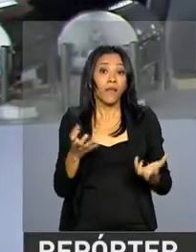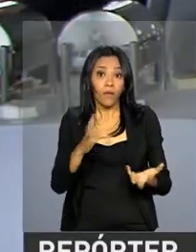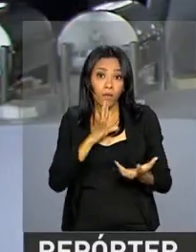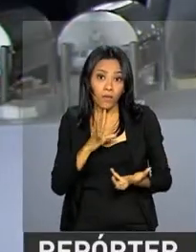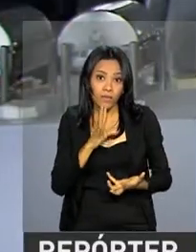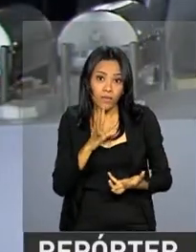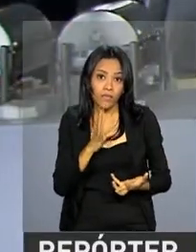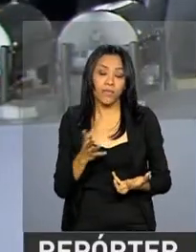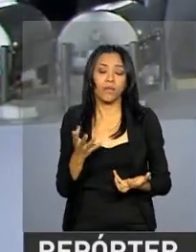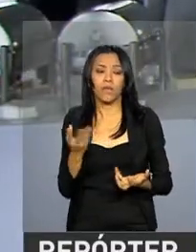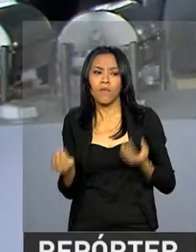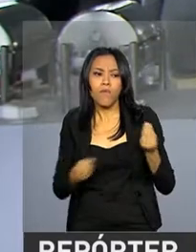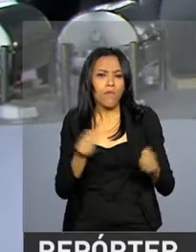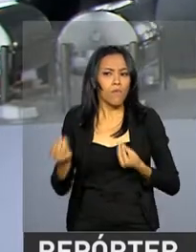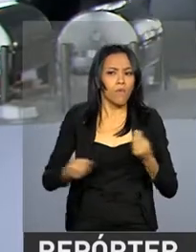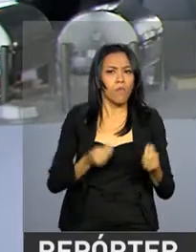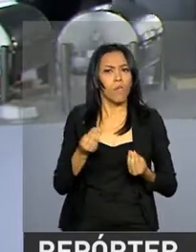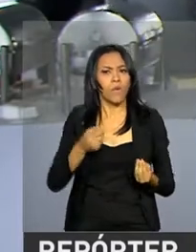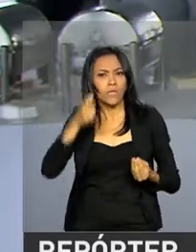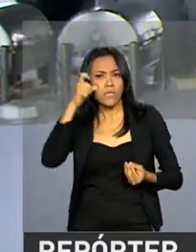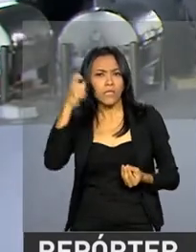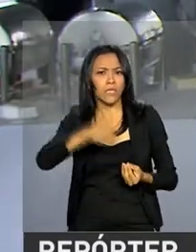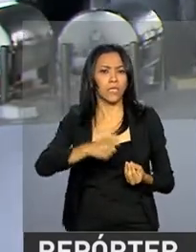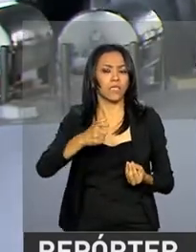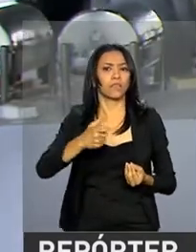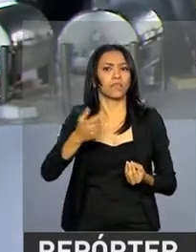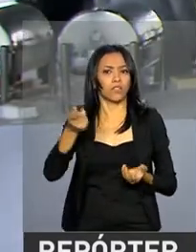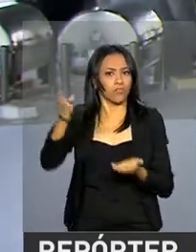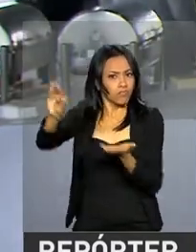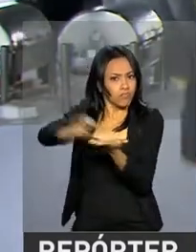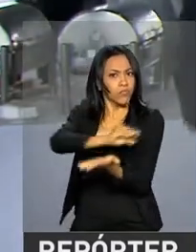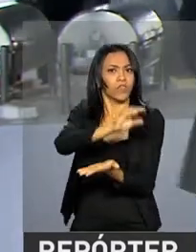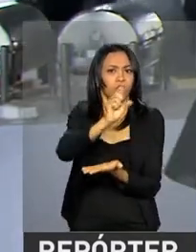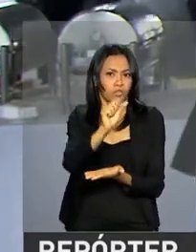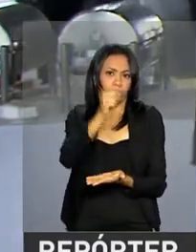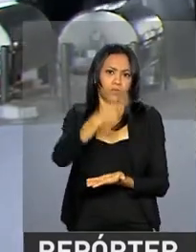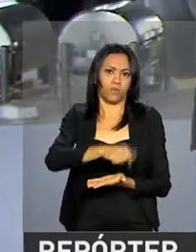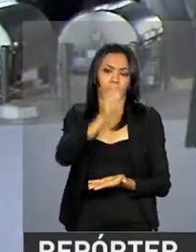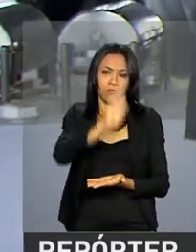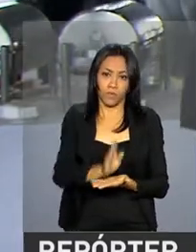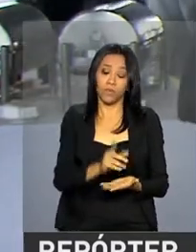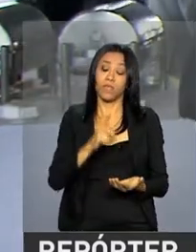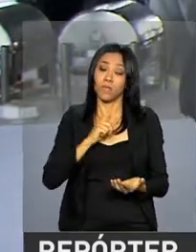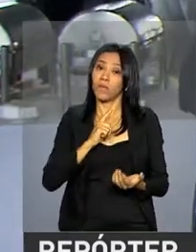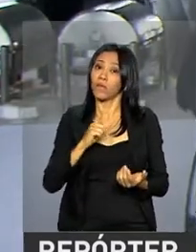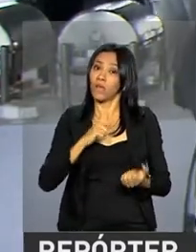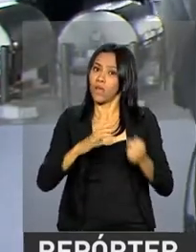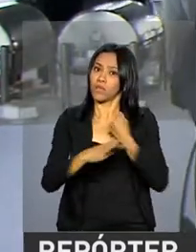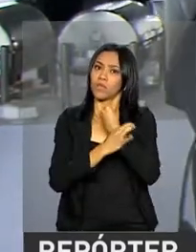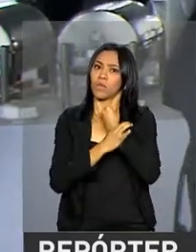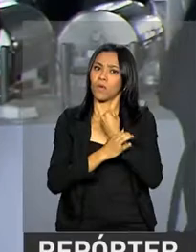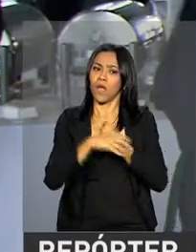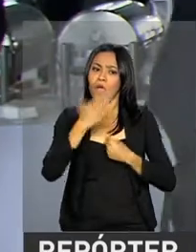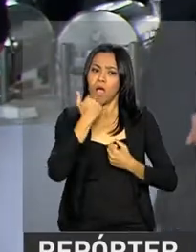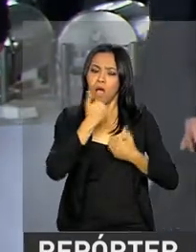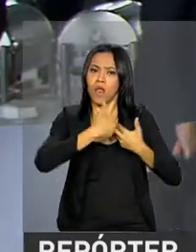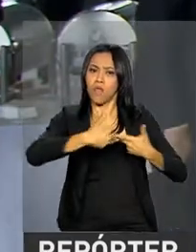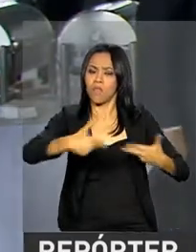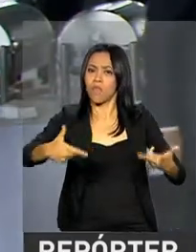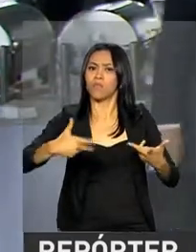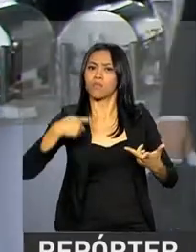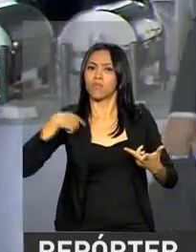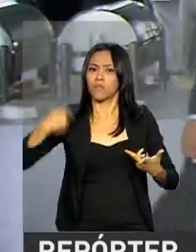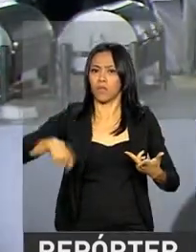com vistas a investir em empresas brasileiras e poder ter a garantia do fornecimento dos alimentos e insumos que